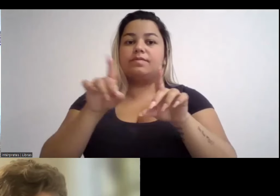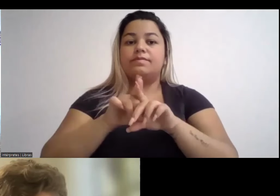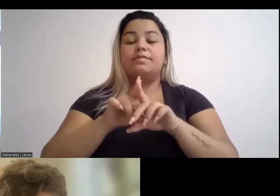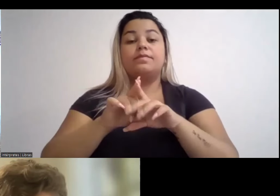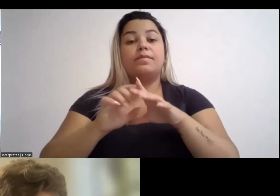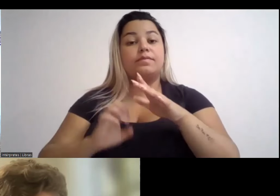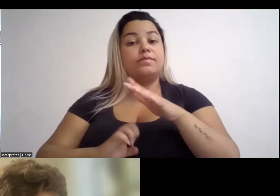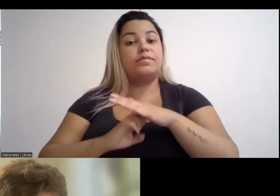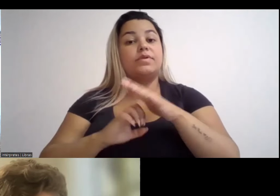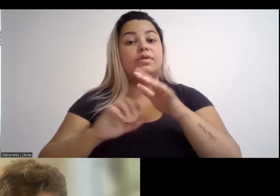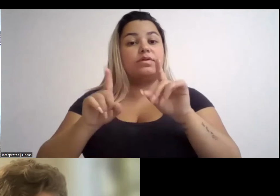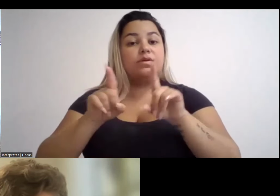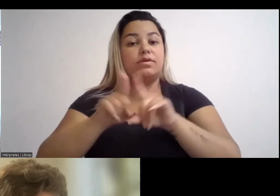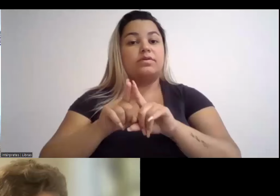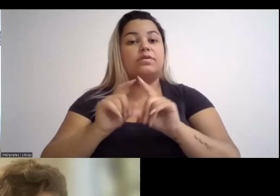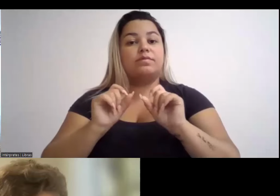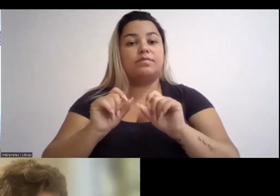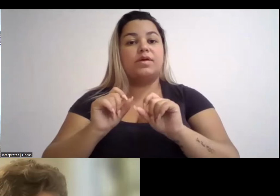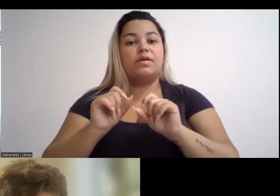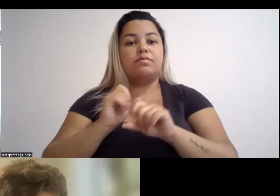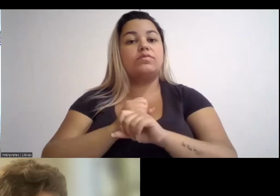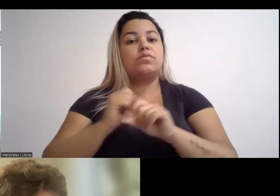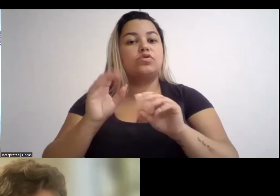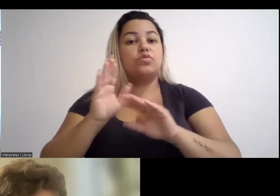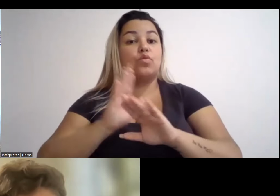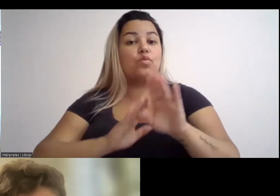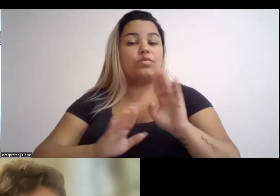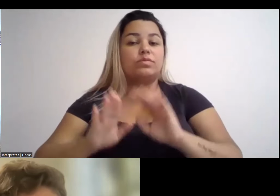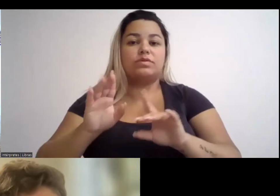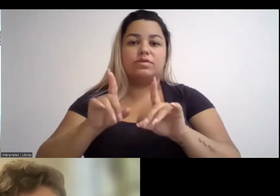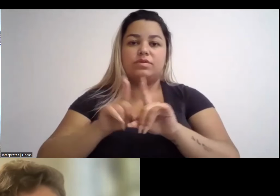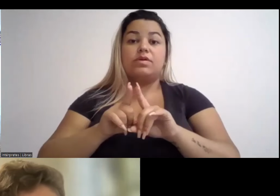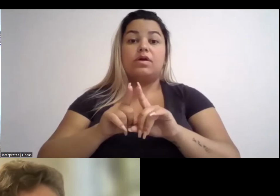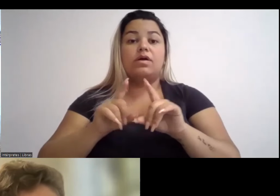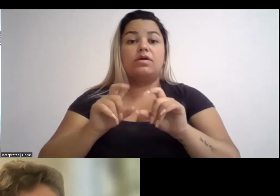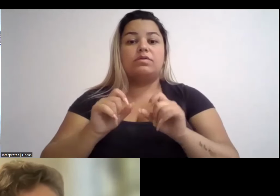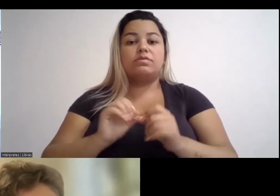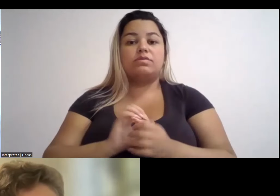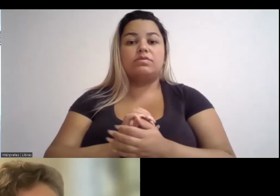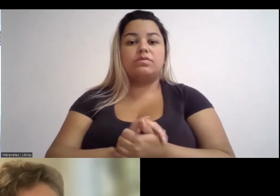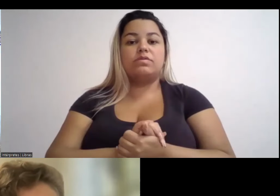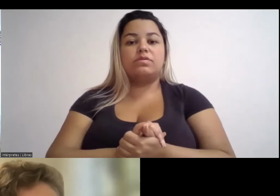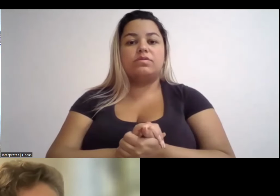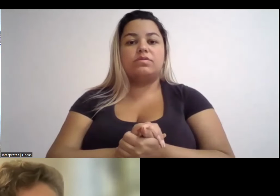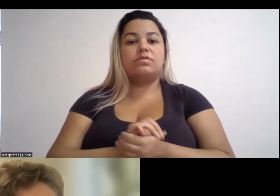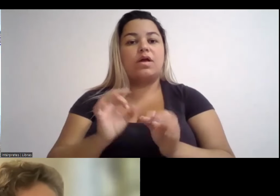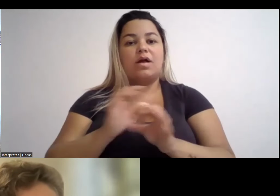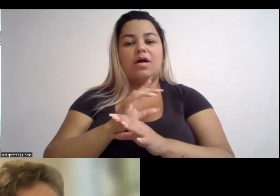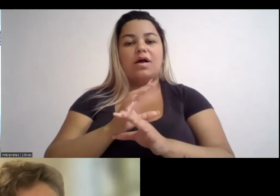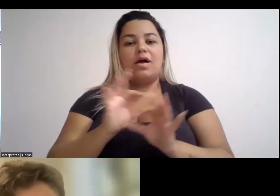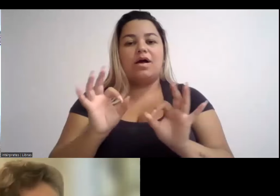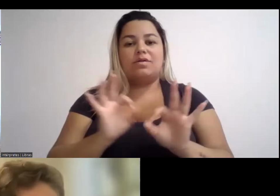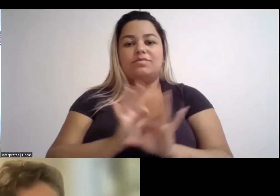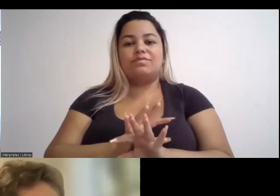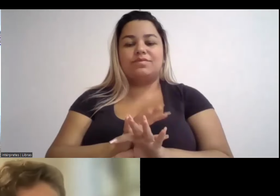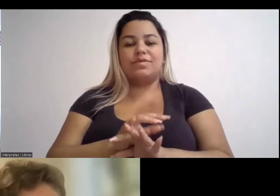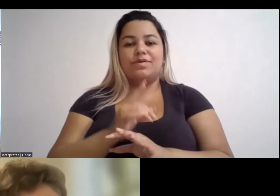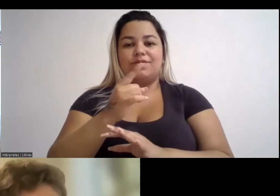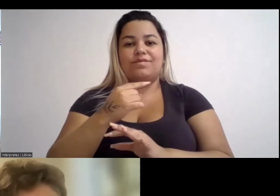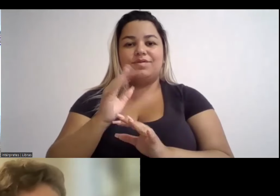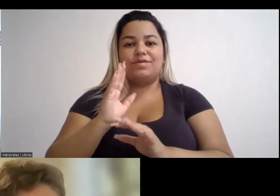e capaz de cuidar. O campo da economia criativa, o Estado empreendedor, acabou meu tempo, não é? Já estamos